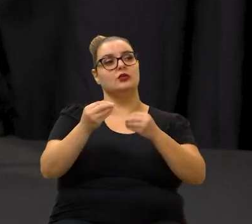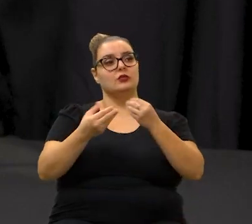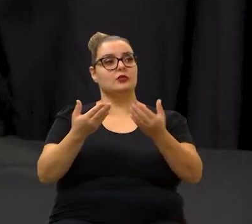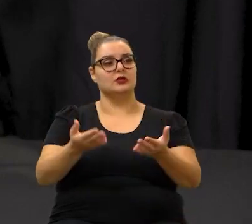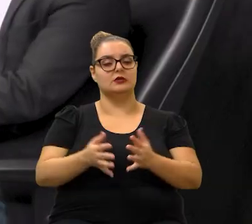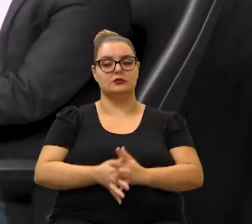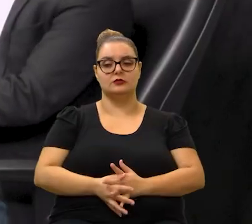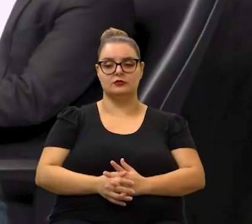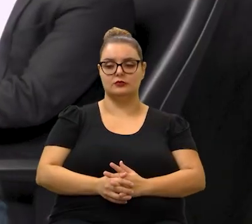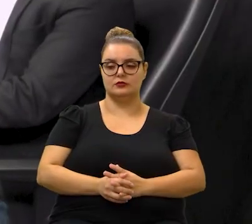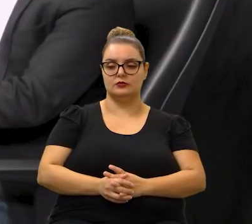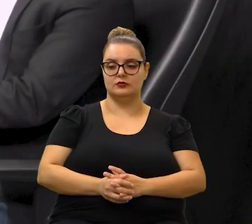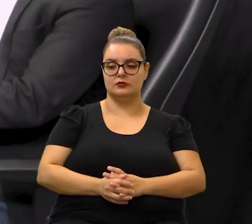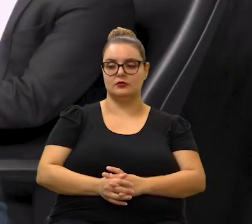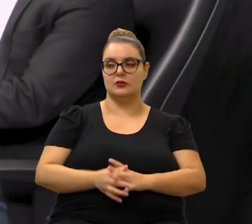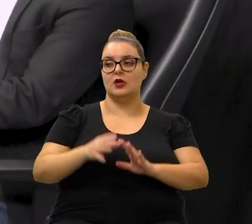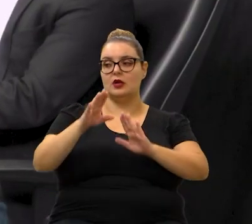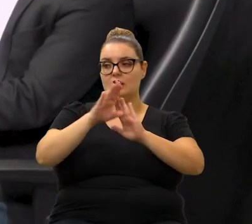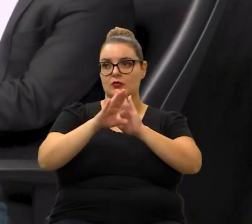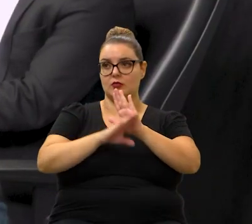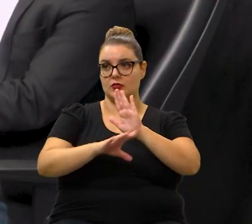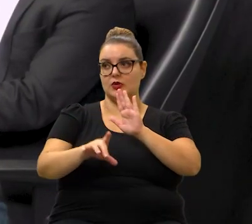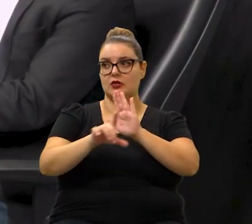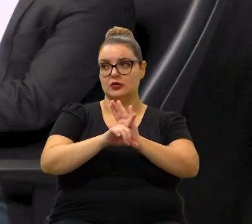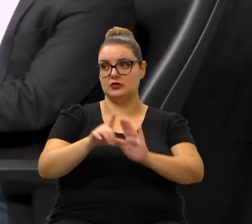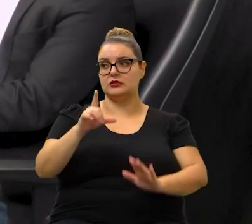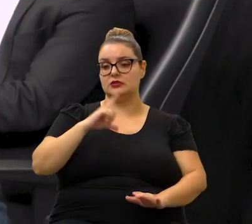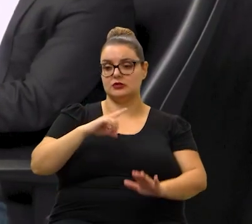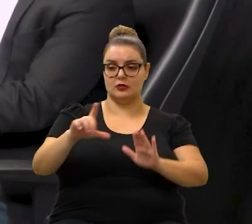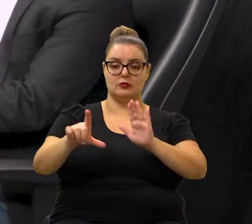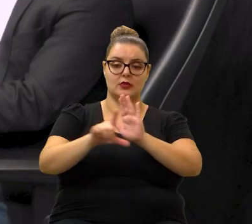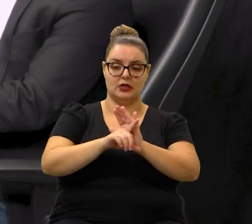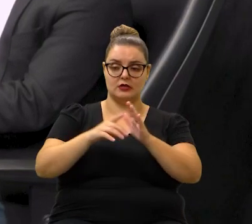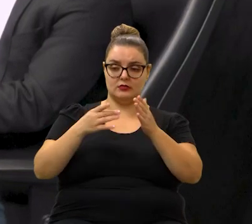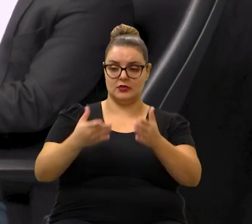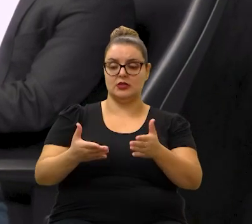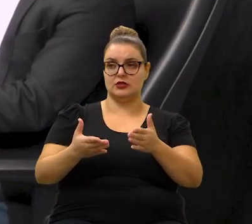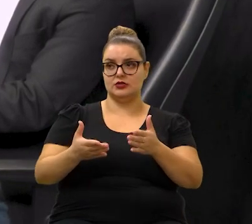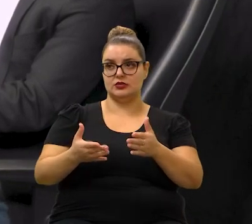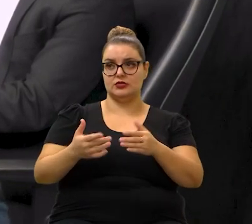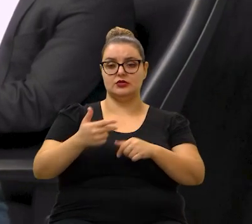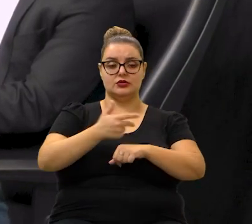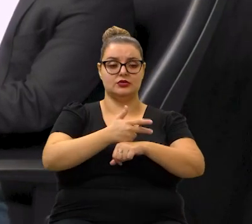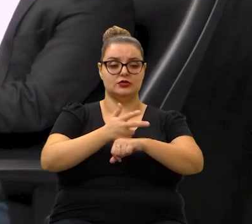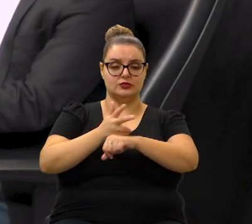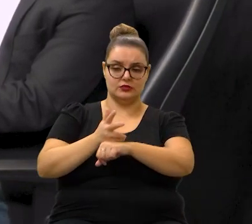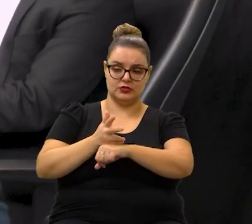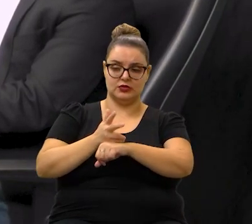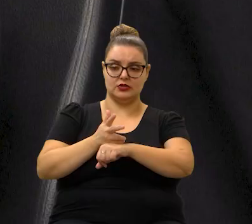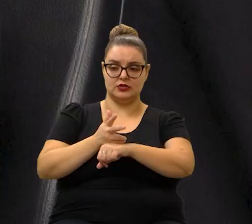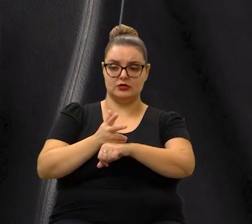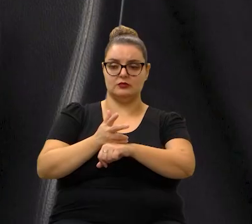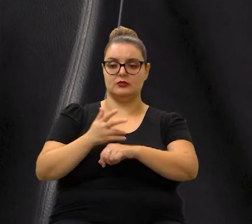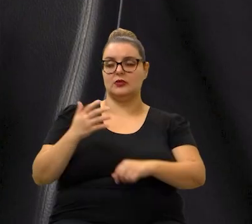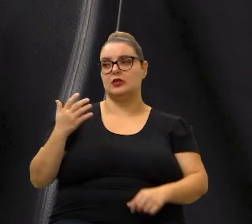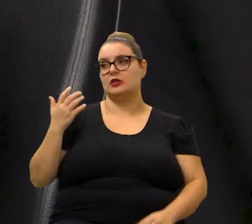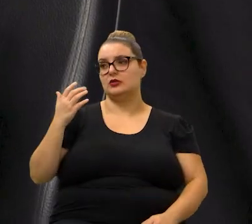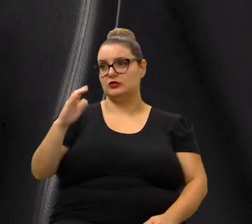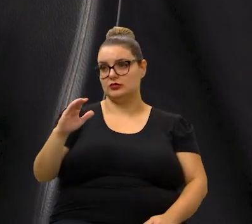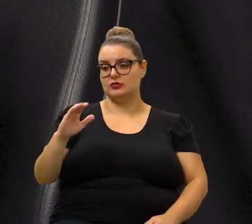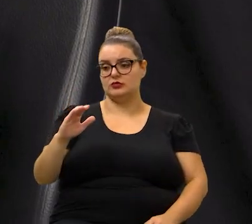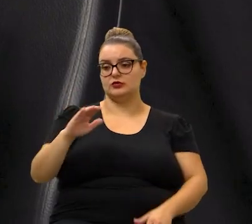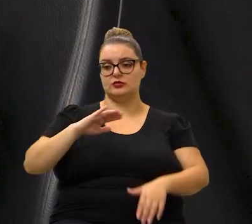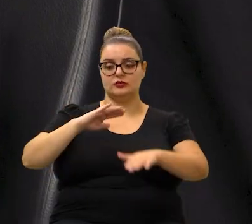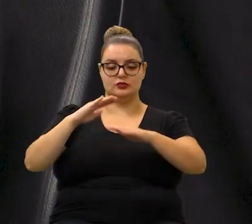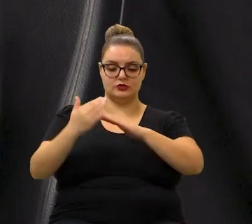isso é um programa uma lei Inclusive eu tenho uma lei nesse sentido das câmeras de monitoramento para serem colocadas